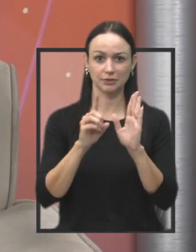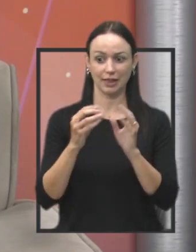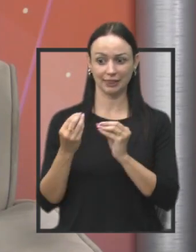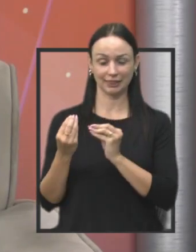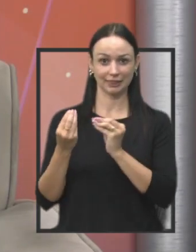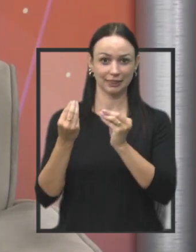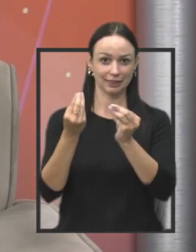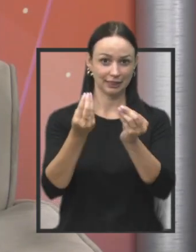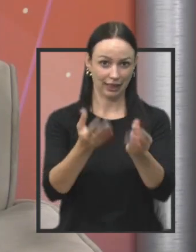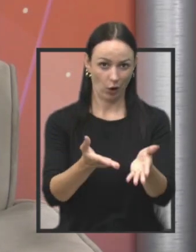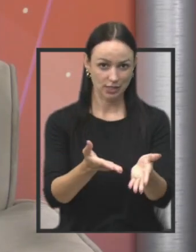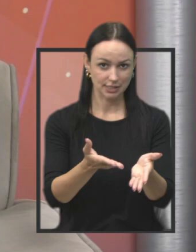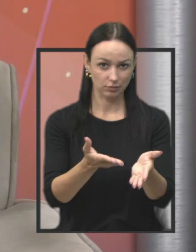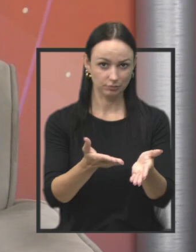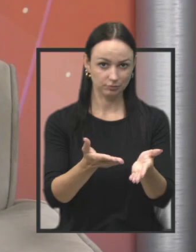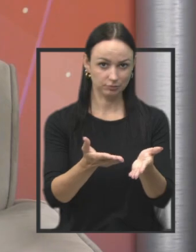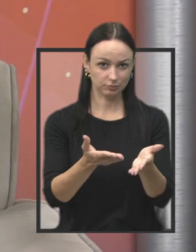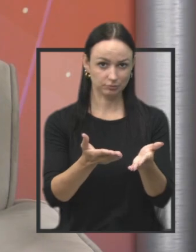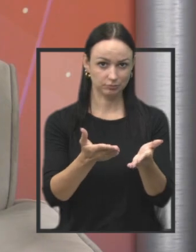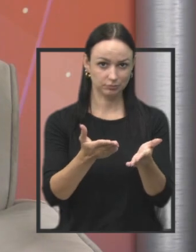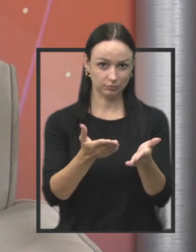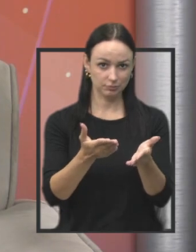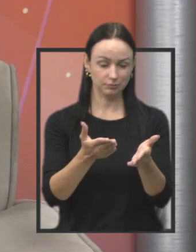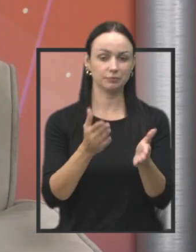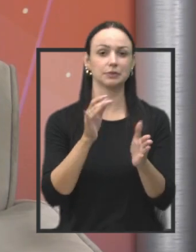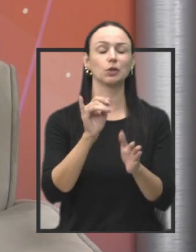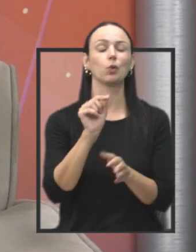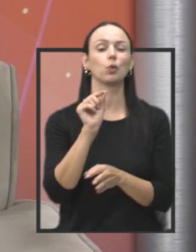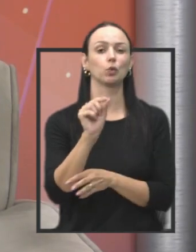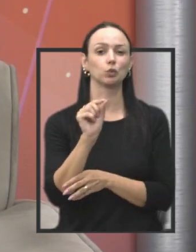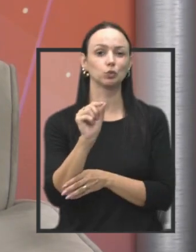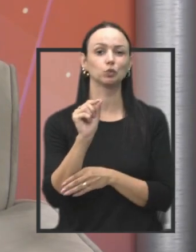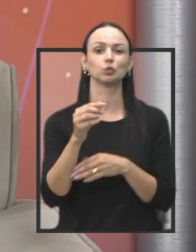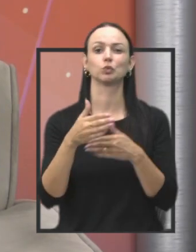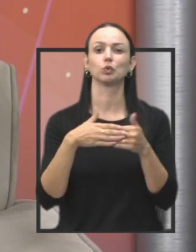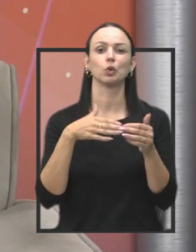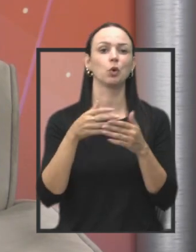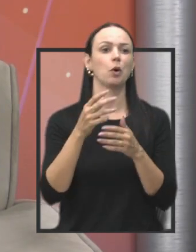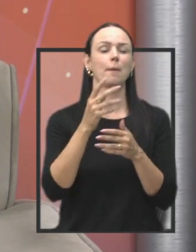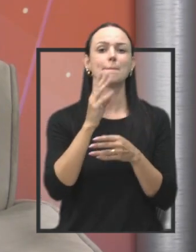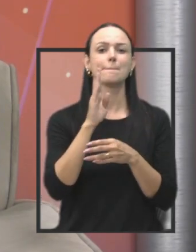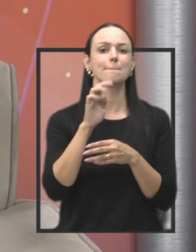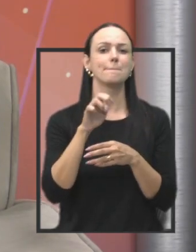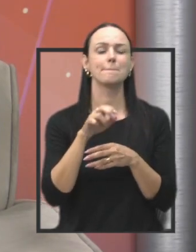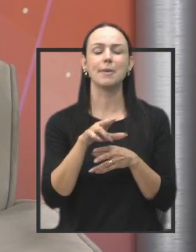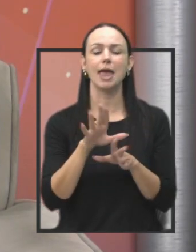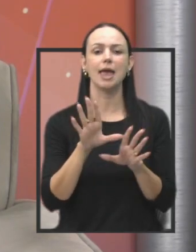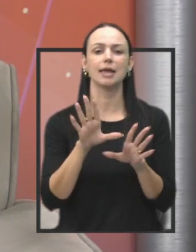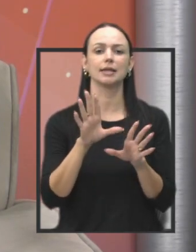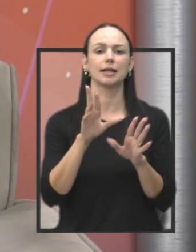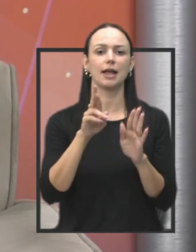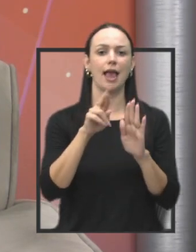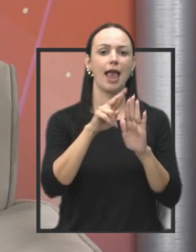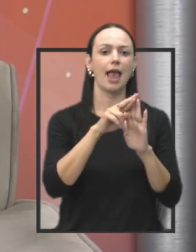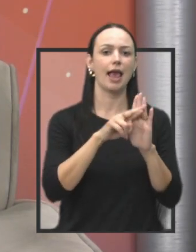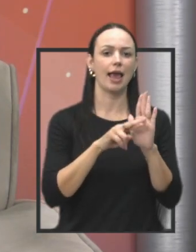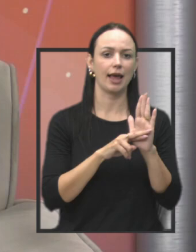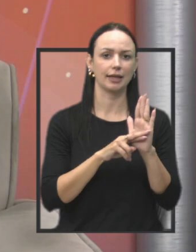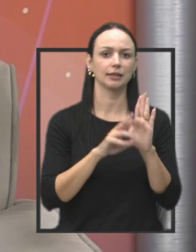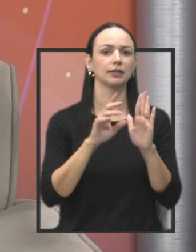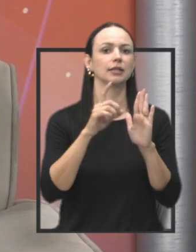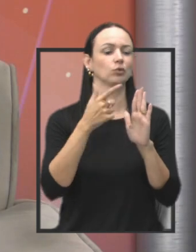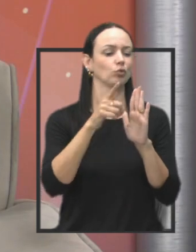doação, seja em espécie, seja em algum bem, vamos dizer assim, regra, ela é